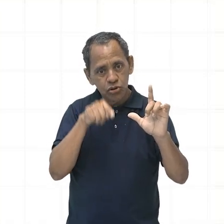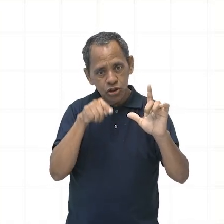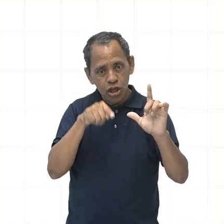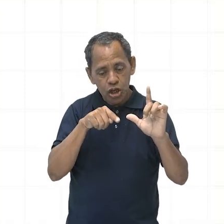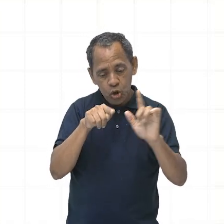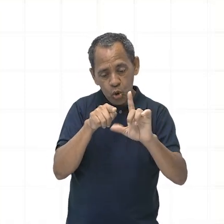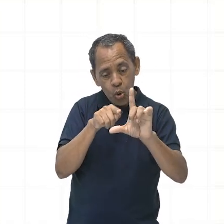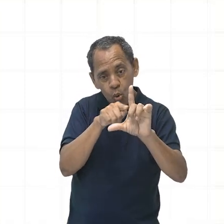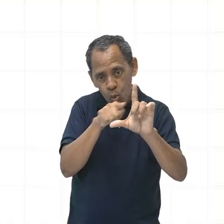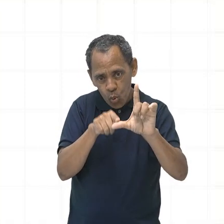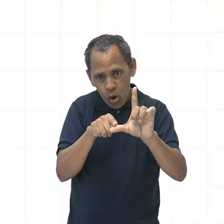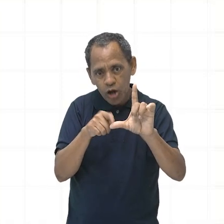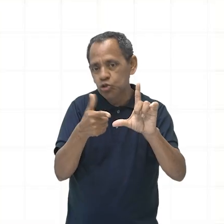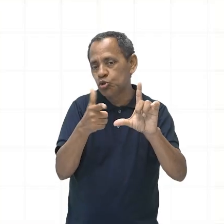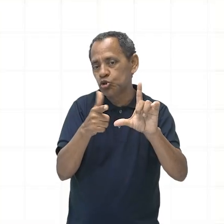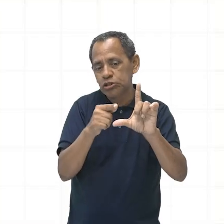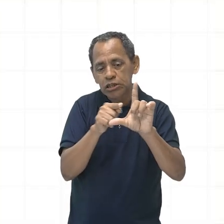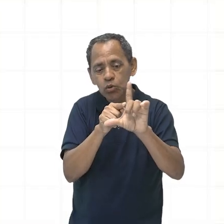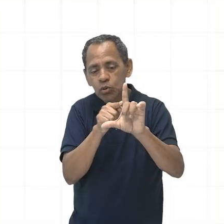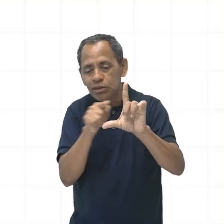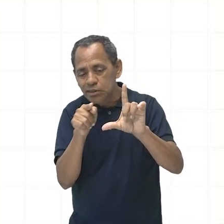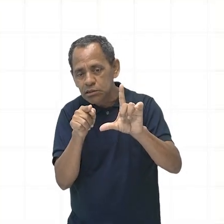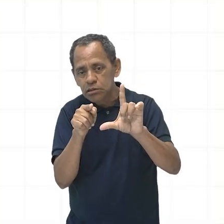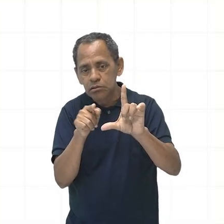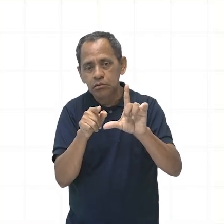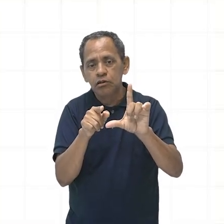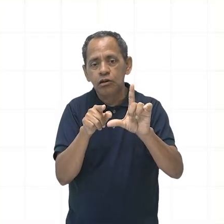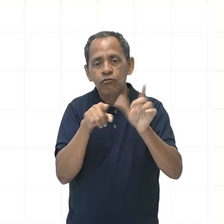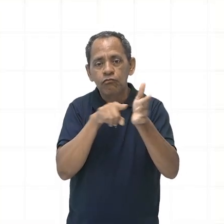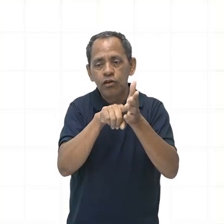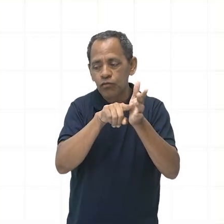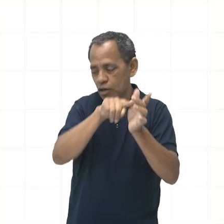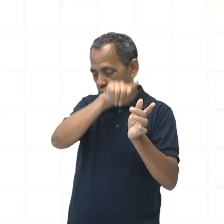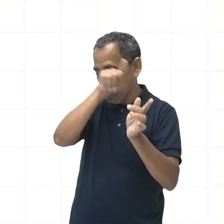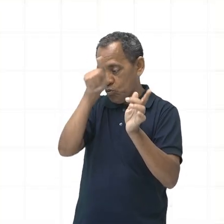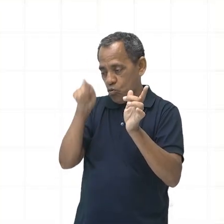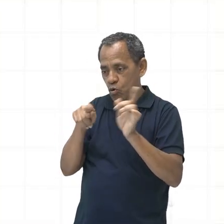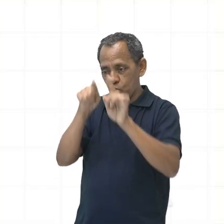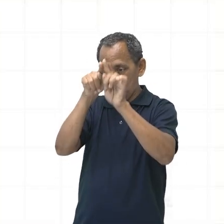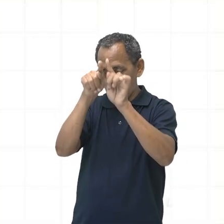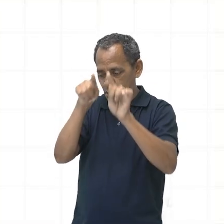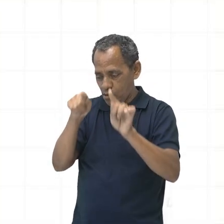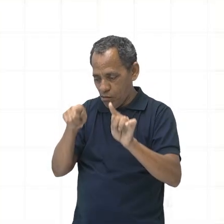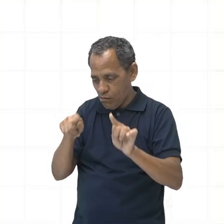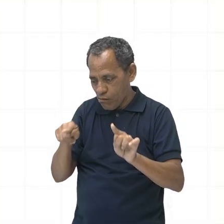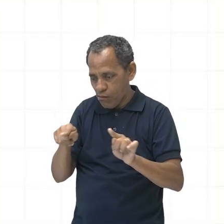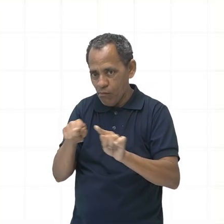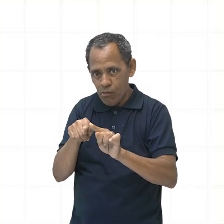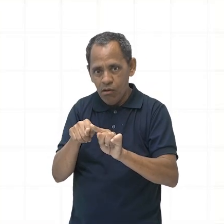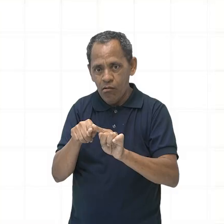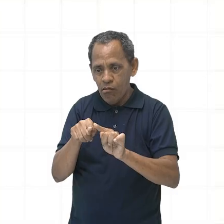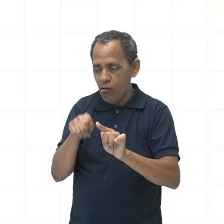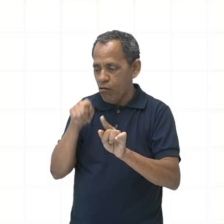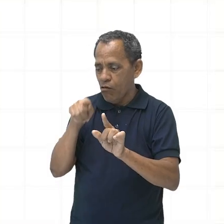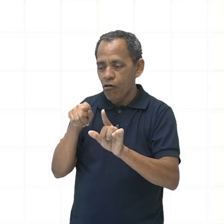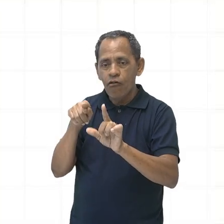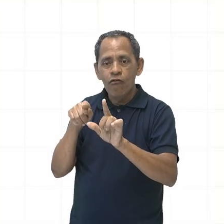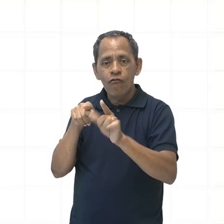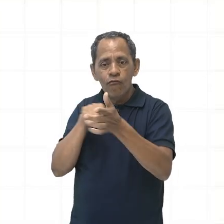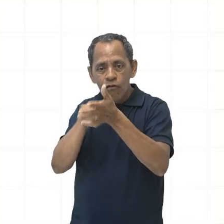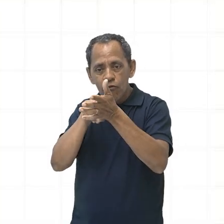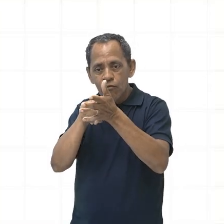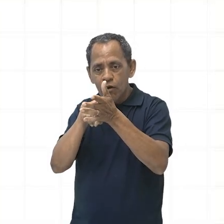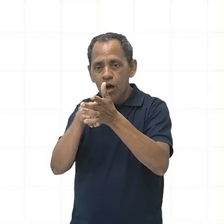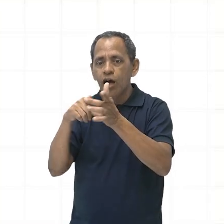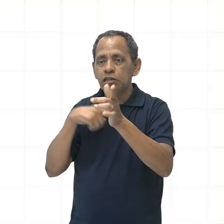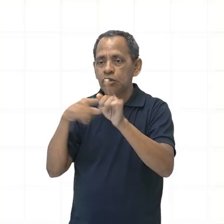vai procurar identificar esses 3 ângulos no outro triângulo, no triângulo maior. No triângulo maior, eu também tenho